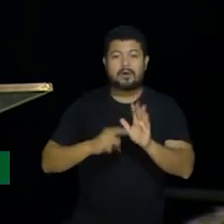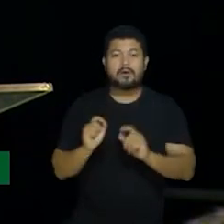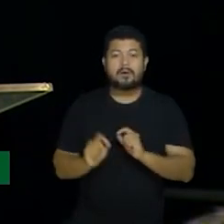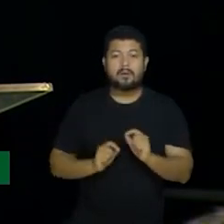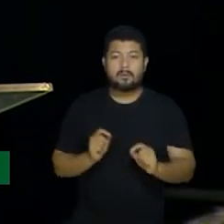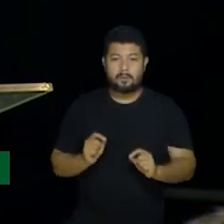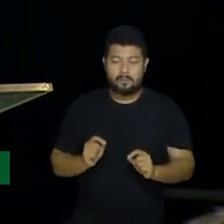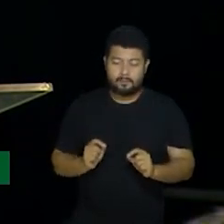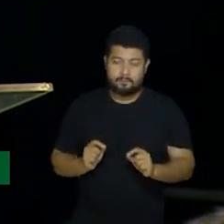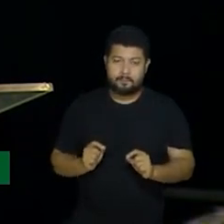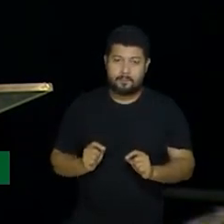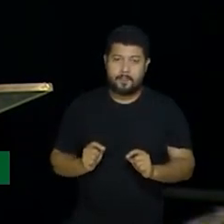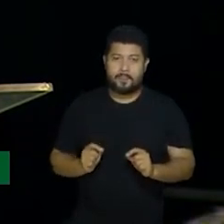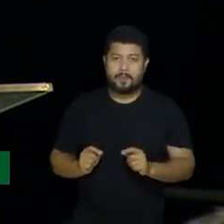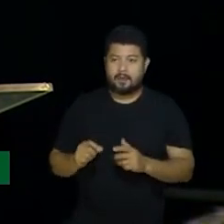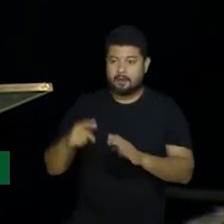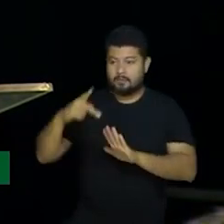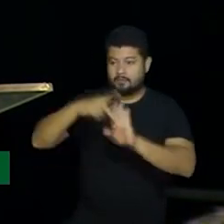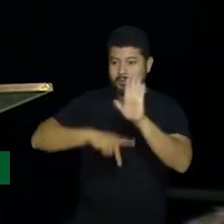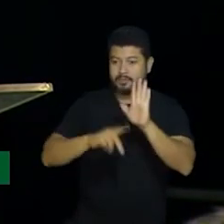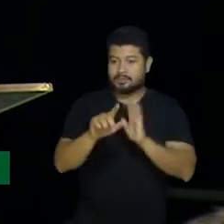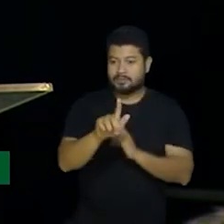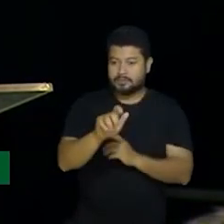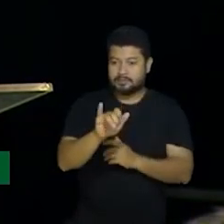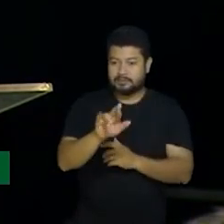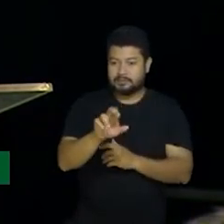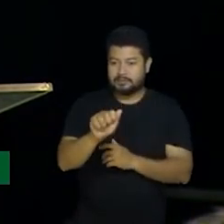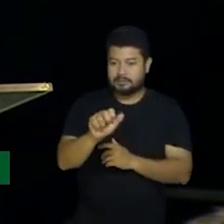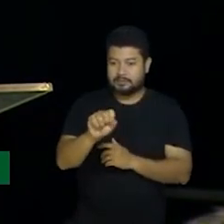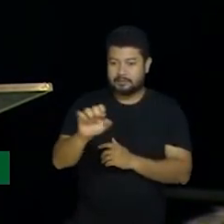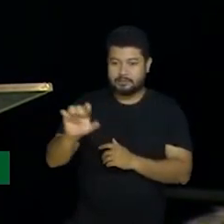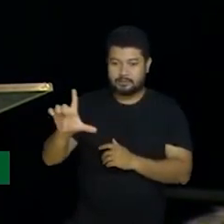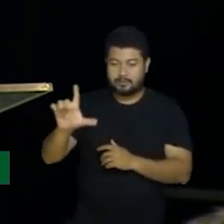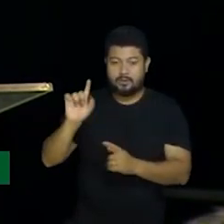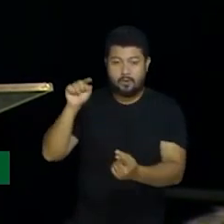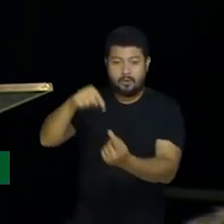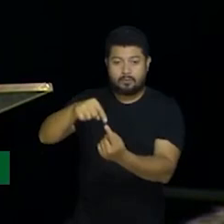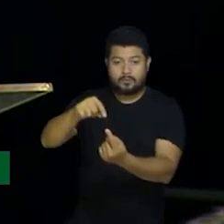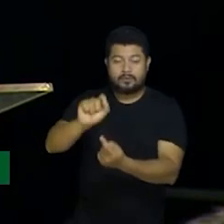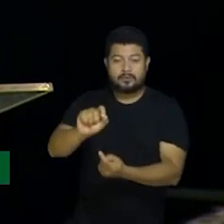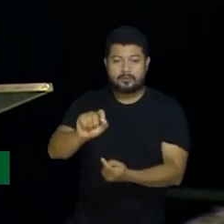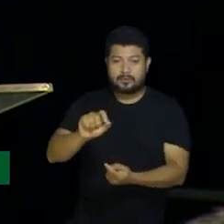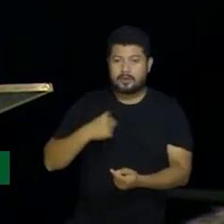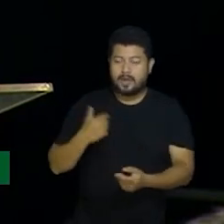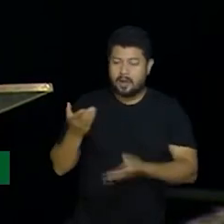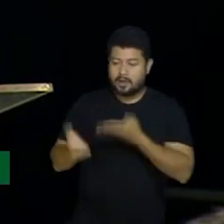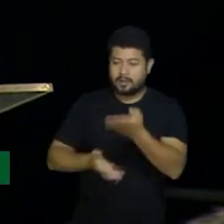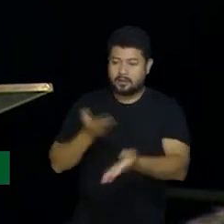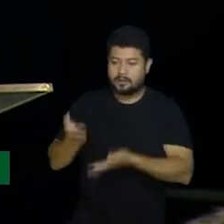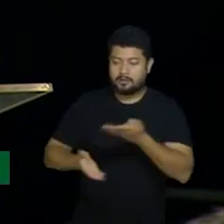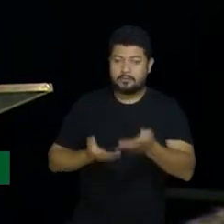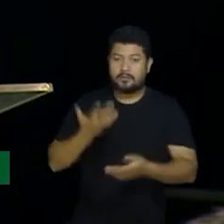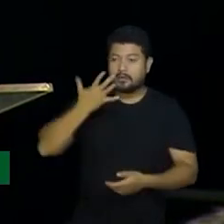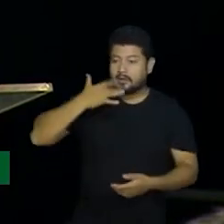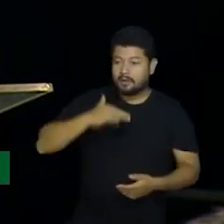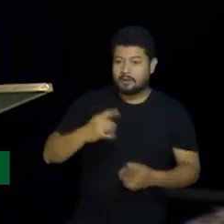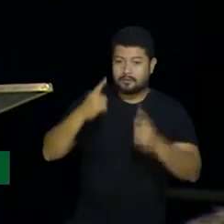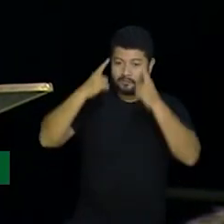o Projeto Girassol, que teve como objetivo o atendimento de crianças vítimas de abuso